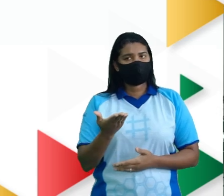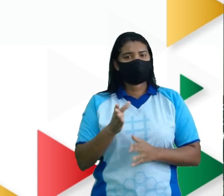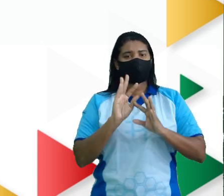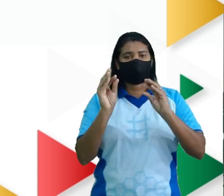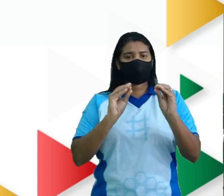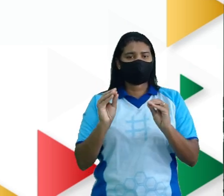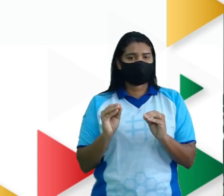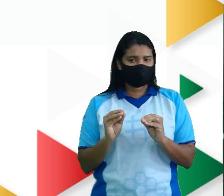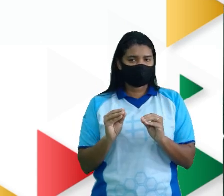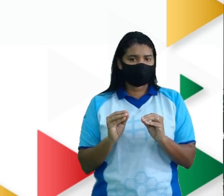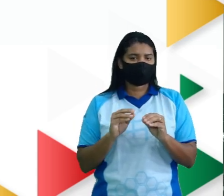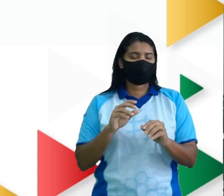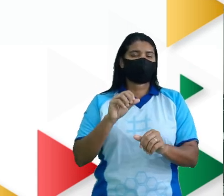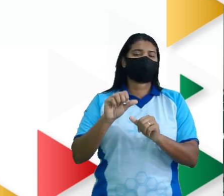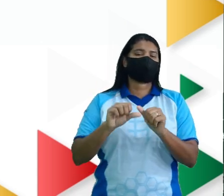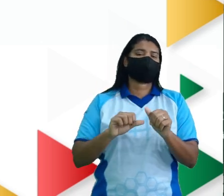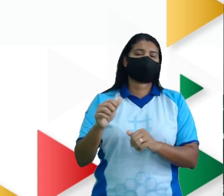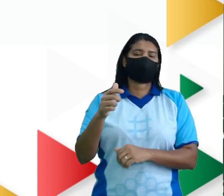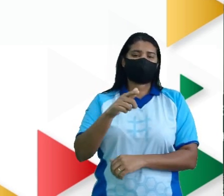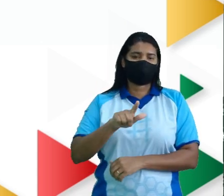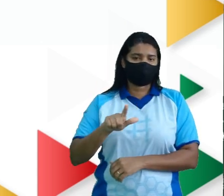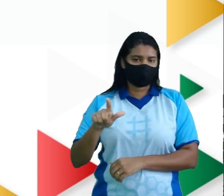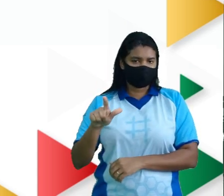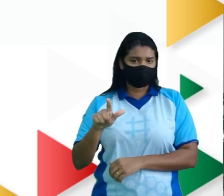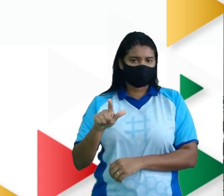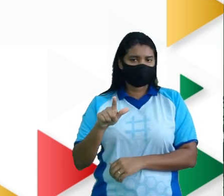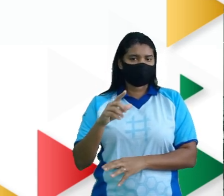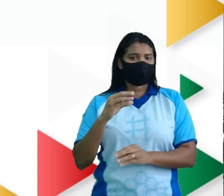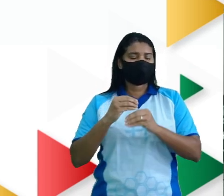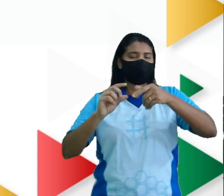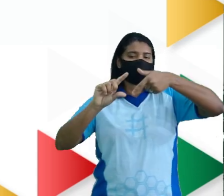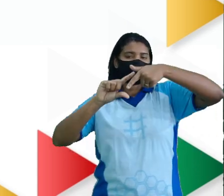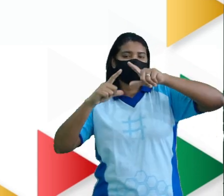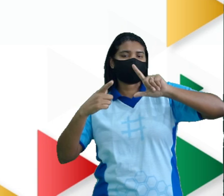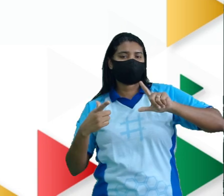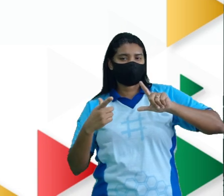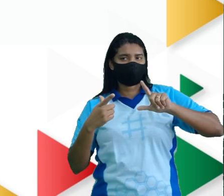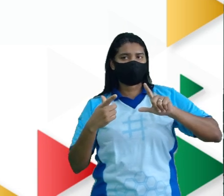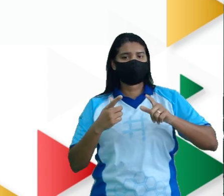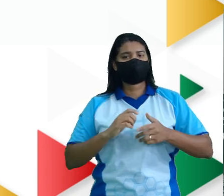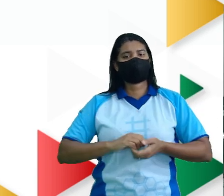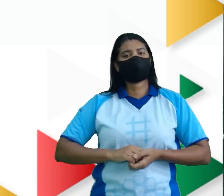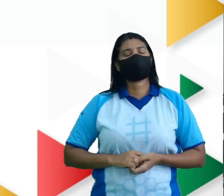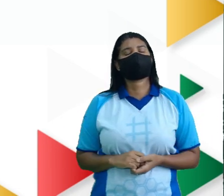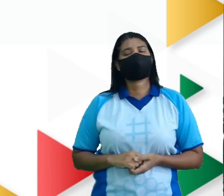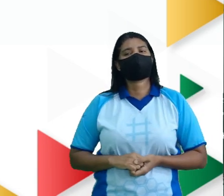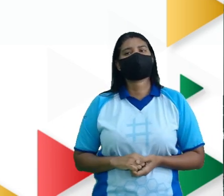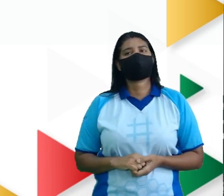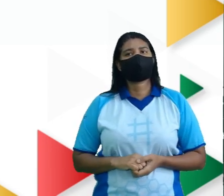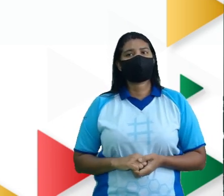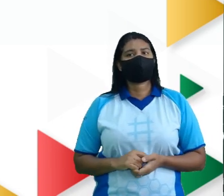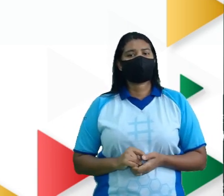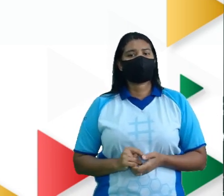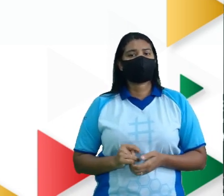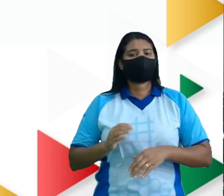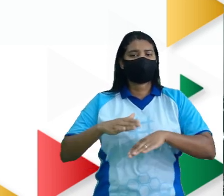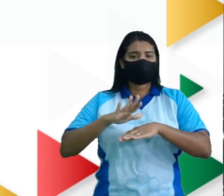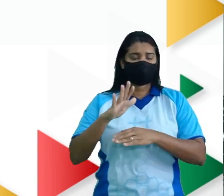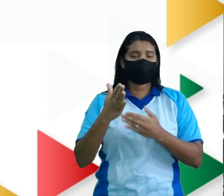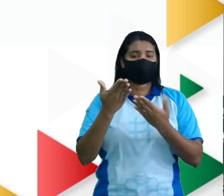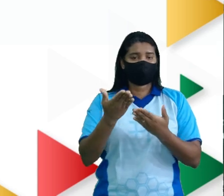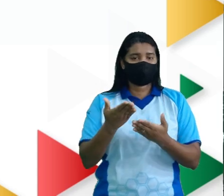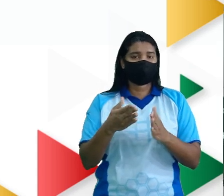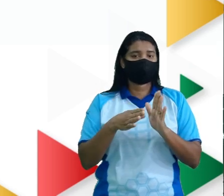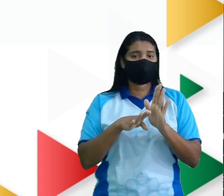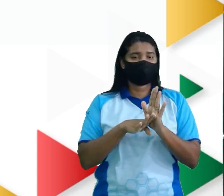colocar refazer a construção geométrica, tá? Porque não vai dar certo. Mas se esse ponto